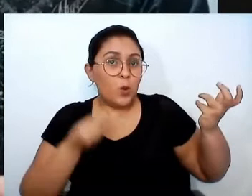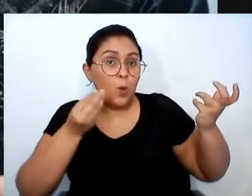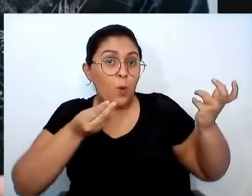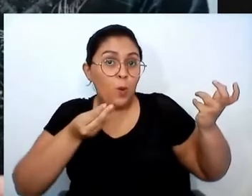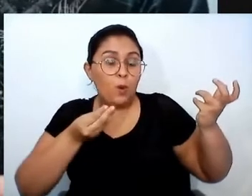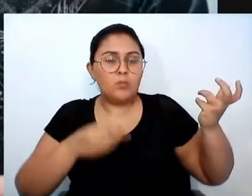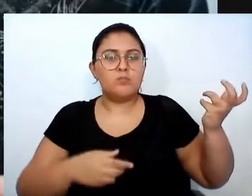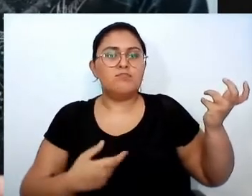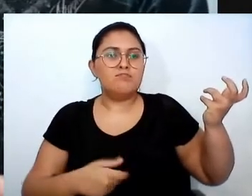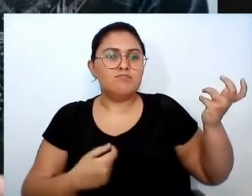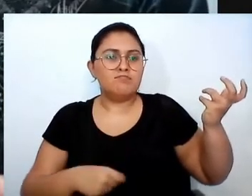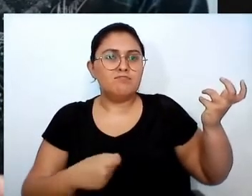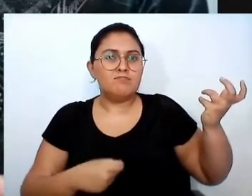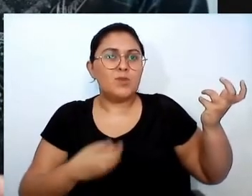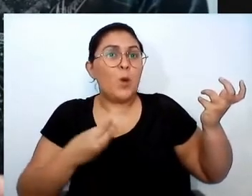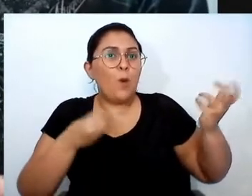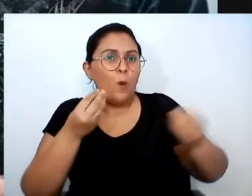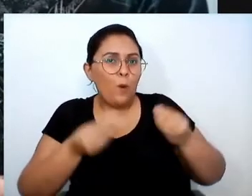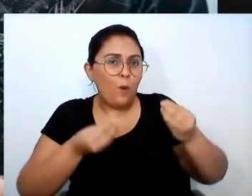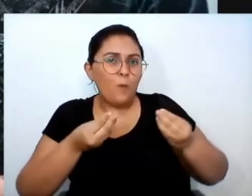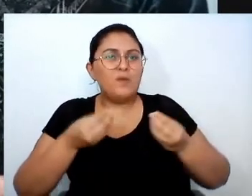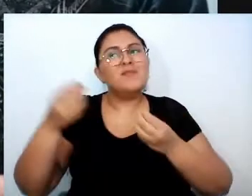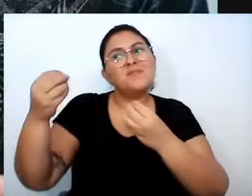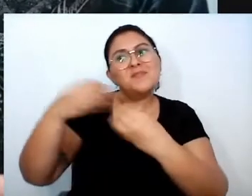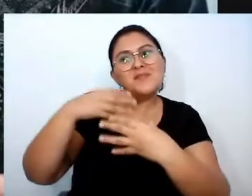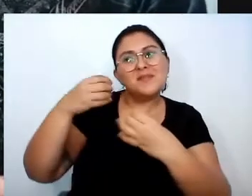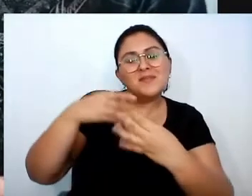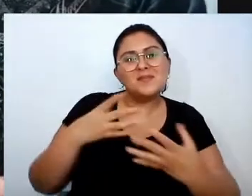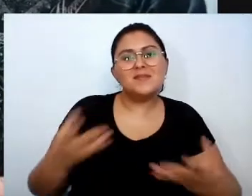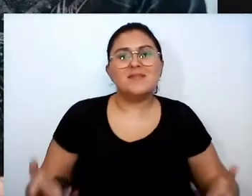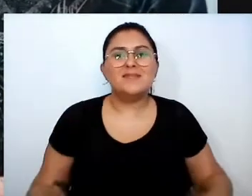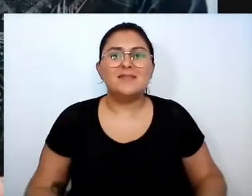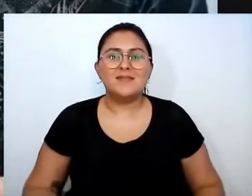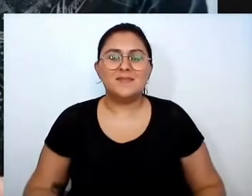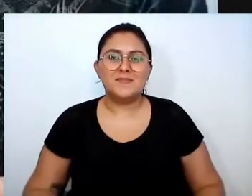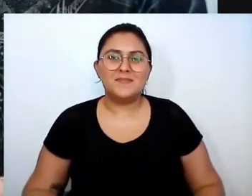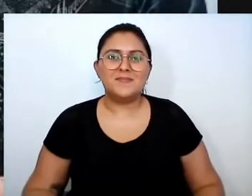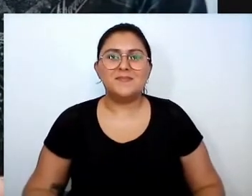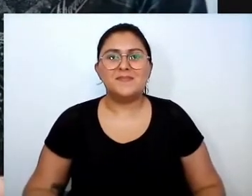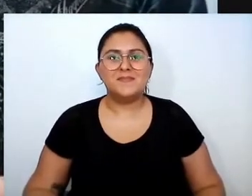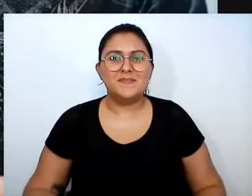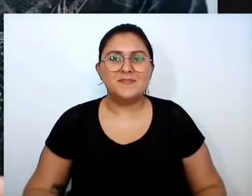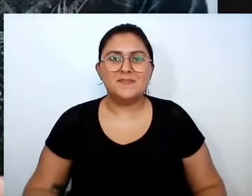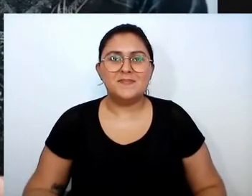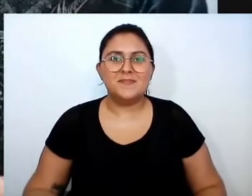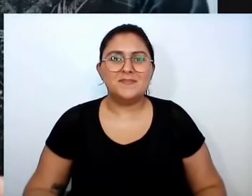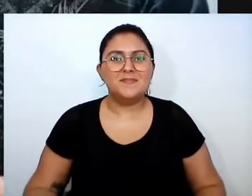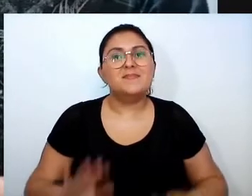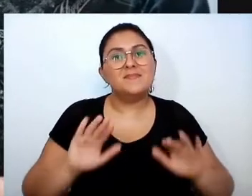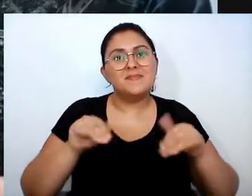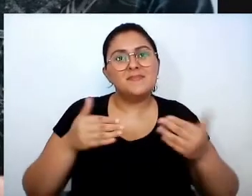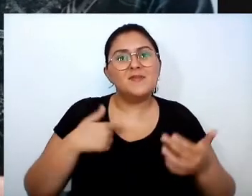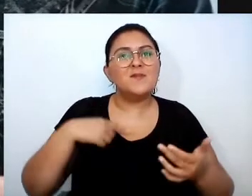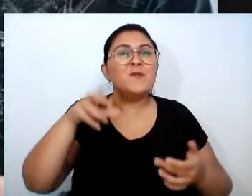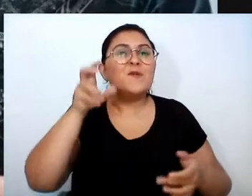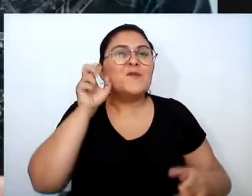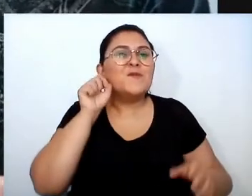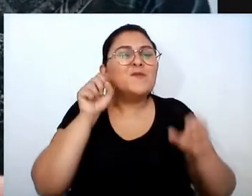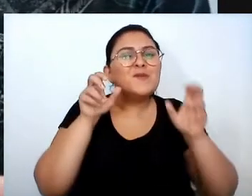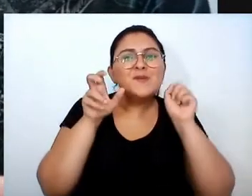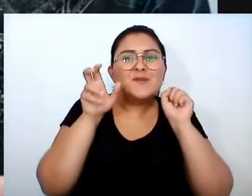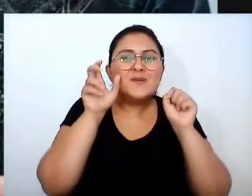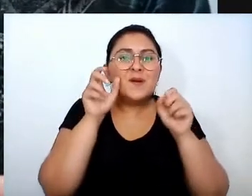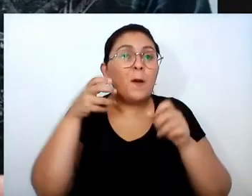né? Ele passou as formas básicas, né, dos acordes maiores e menores, e a partir disso eu já fui começando assim, a ouvir